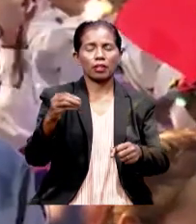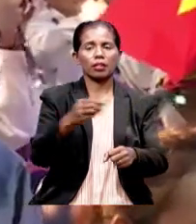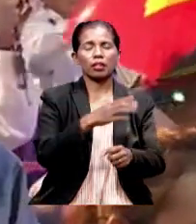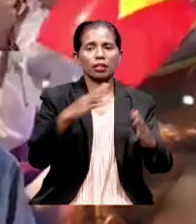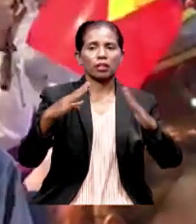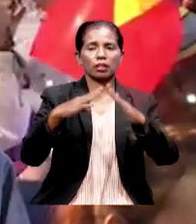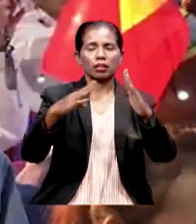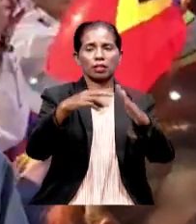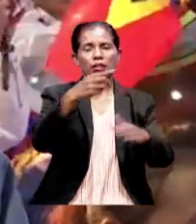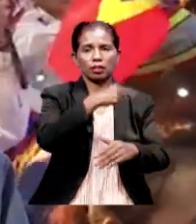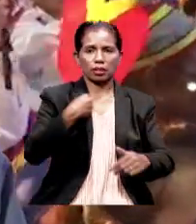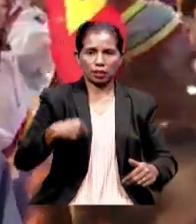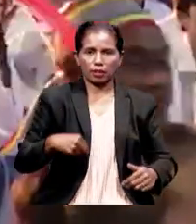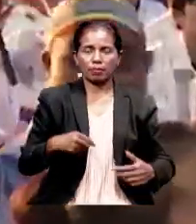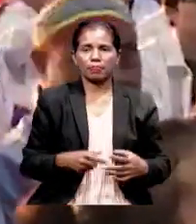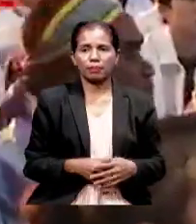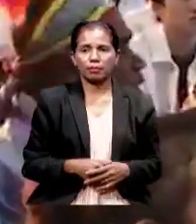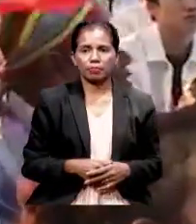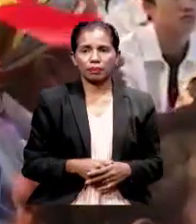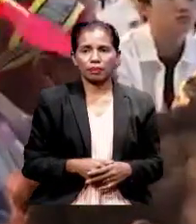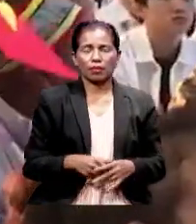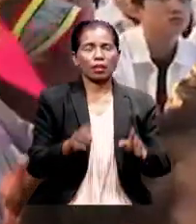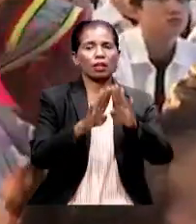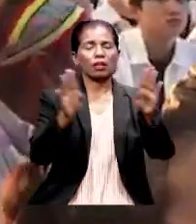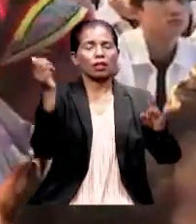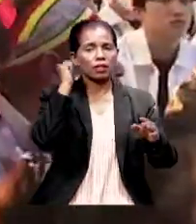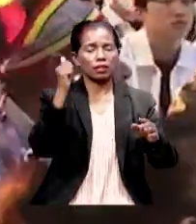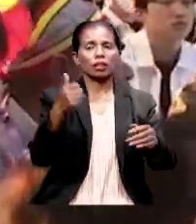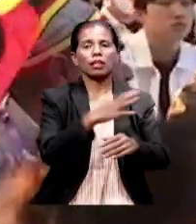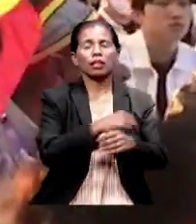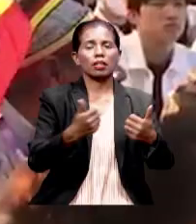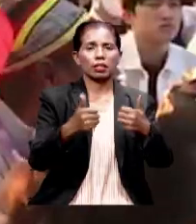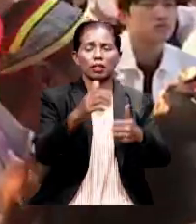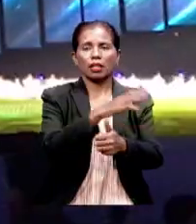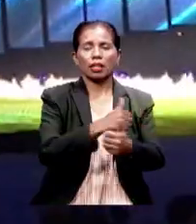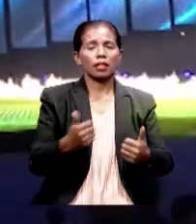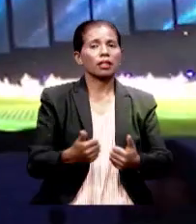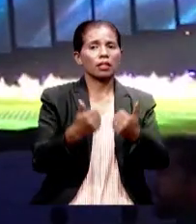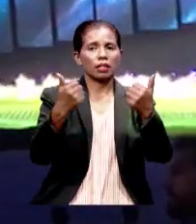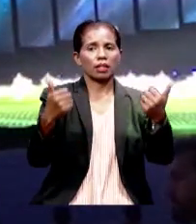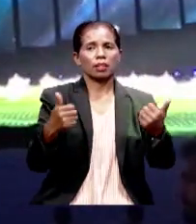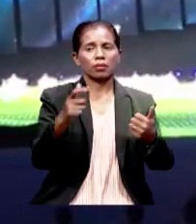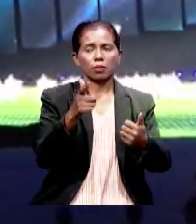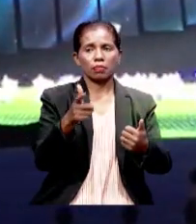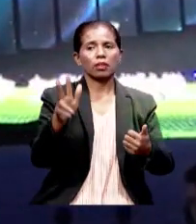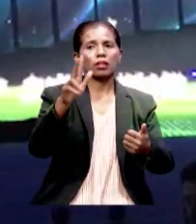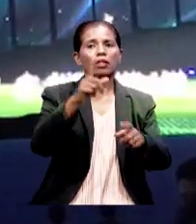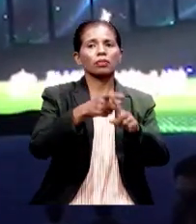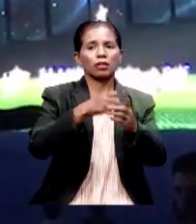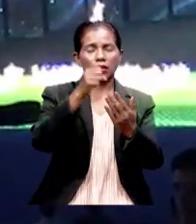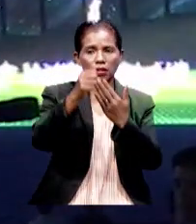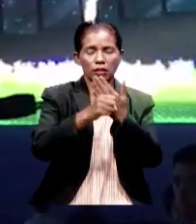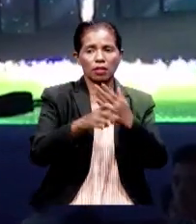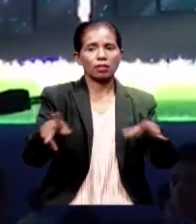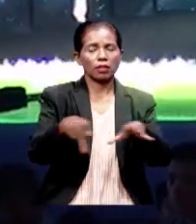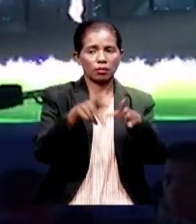cidade Hangzhou, China. Abertura Asian Games halau ia loron ruanulu resintolu fulan setembro no participante